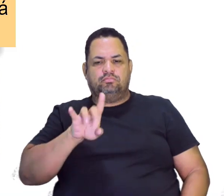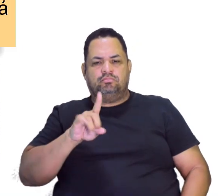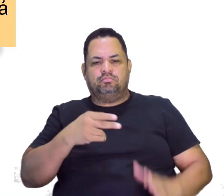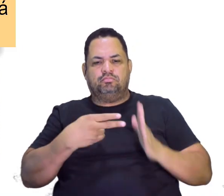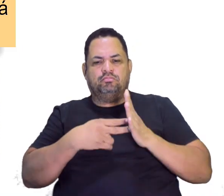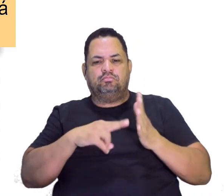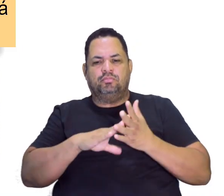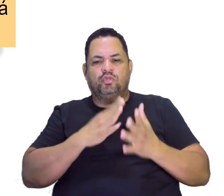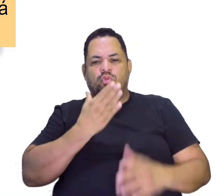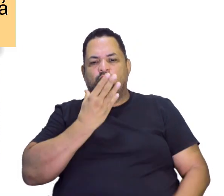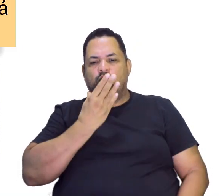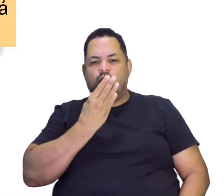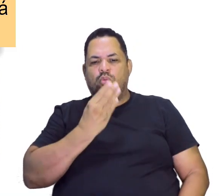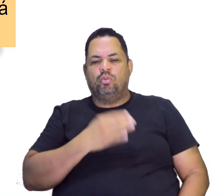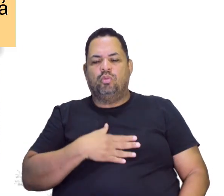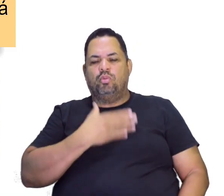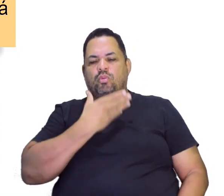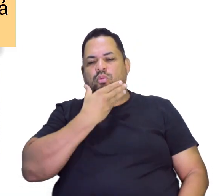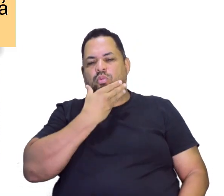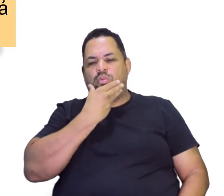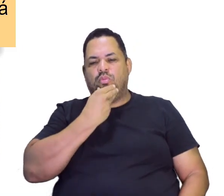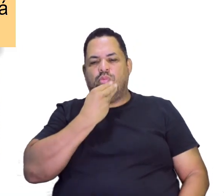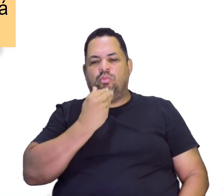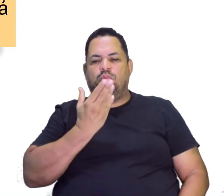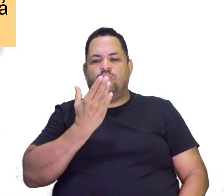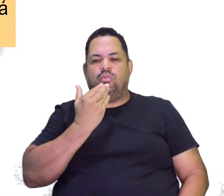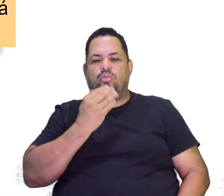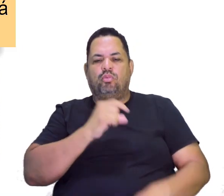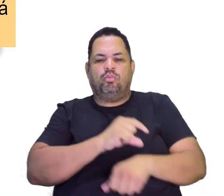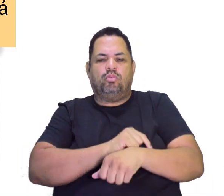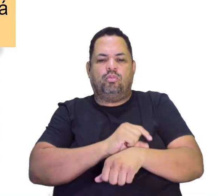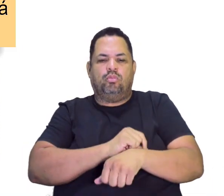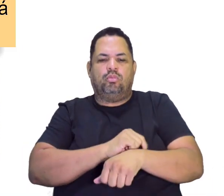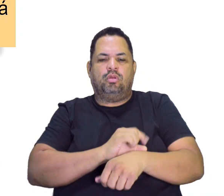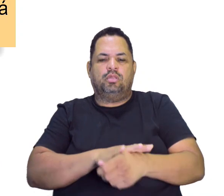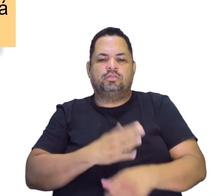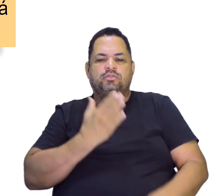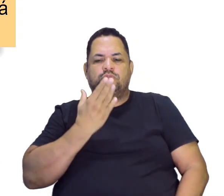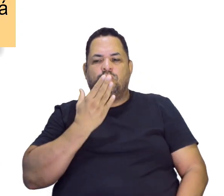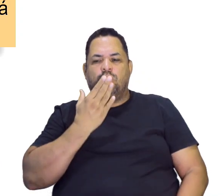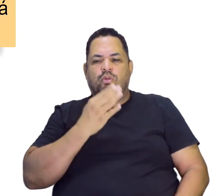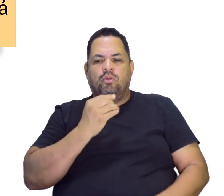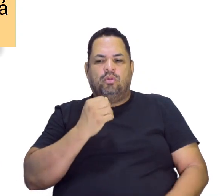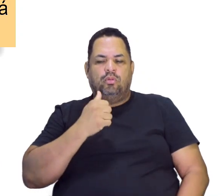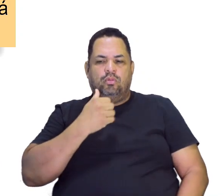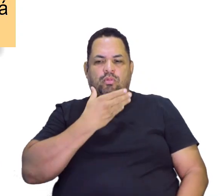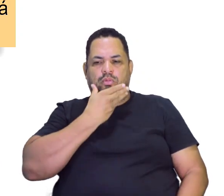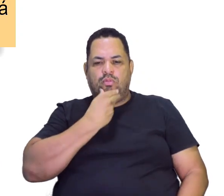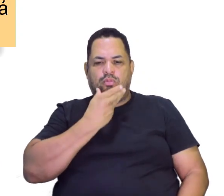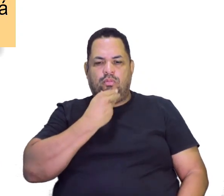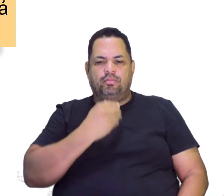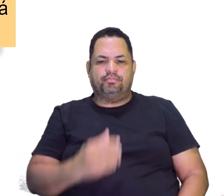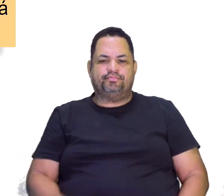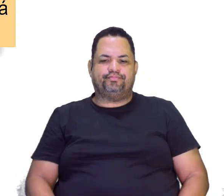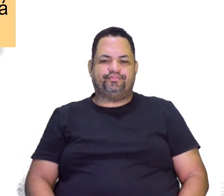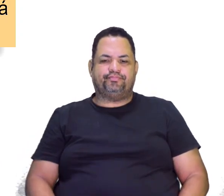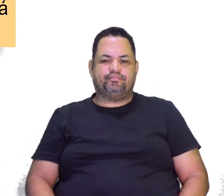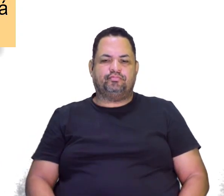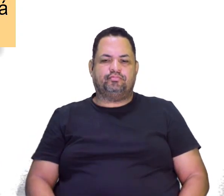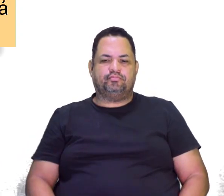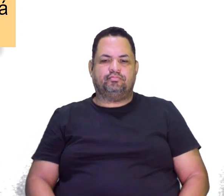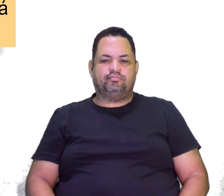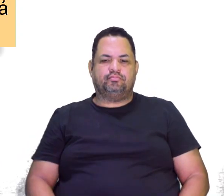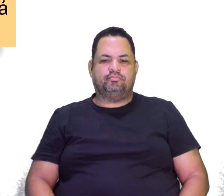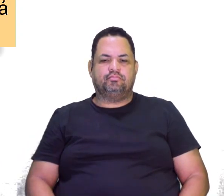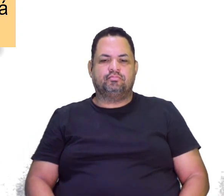que significa o homem que come carne humana ou seja o